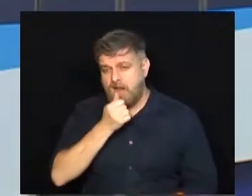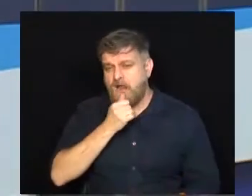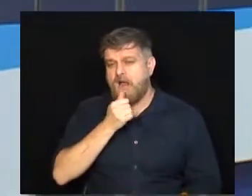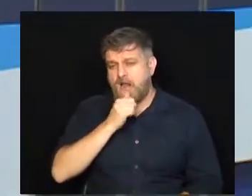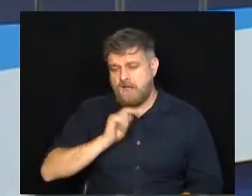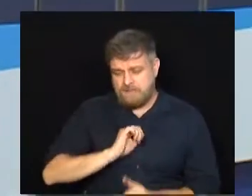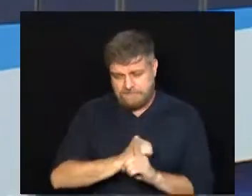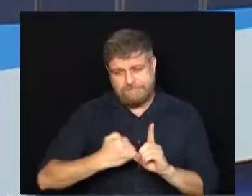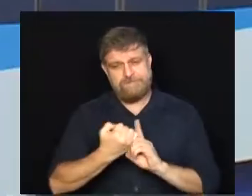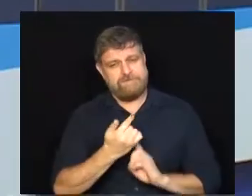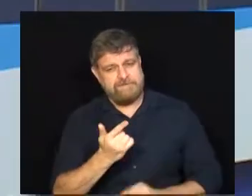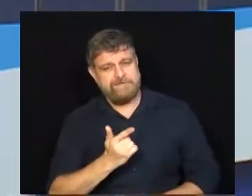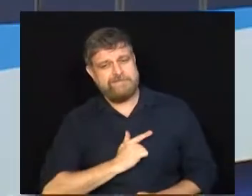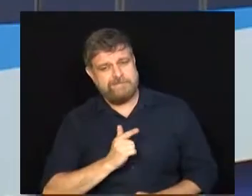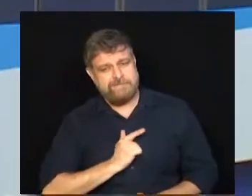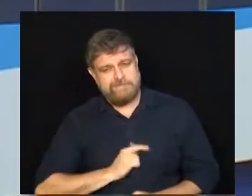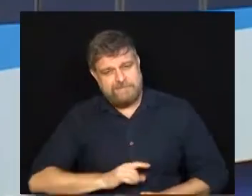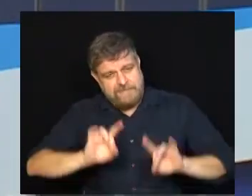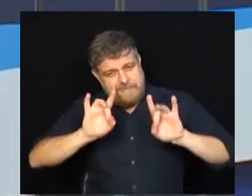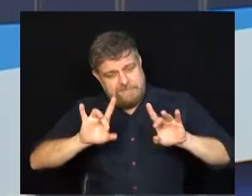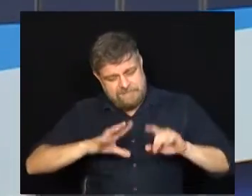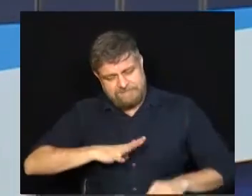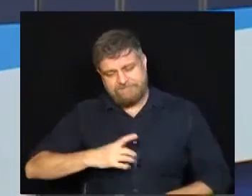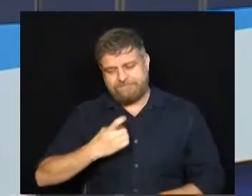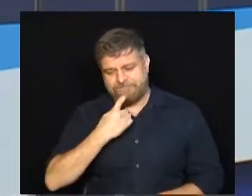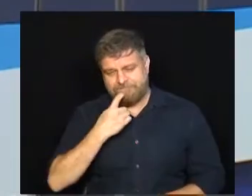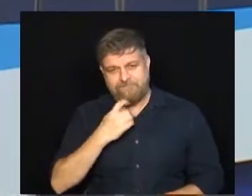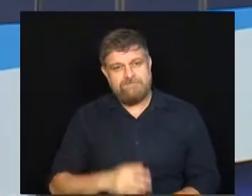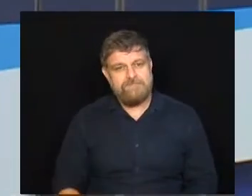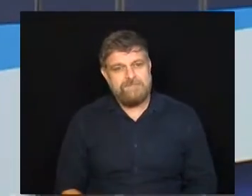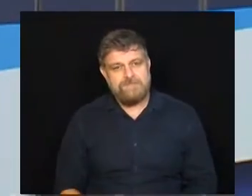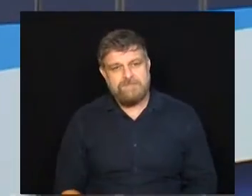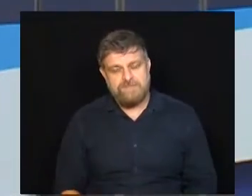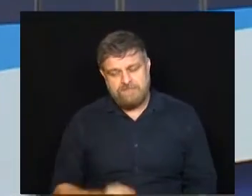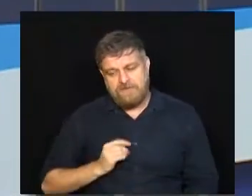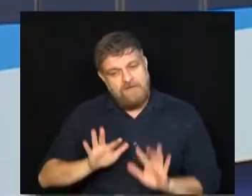na sociedade e, em especial, aqui em Campinas também. A gente